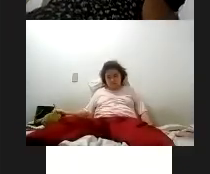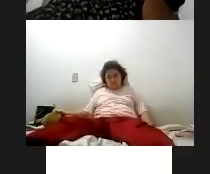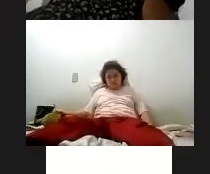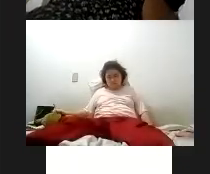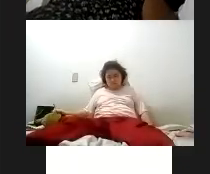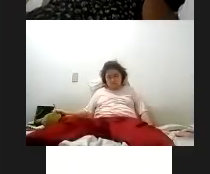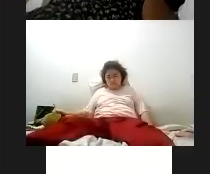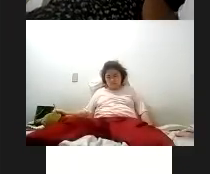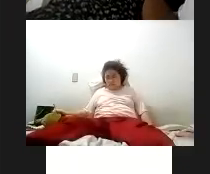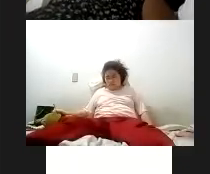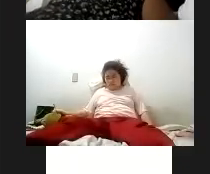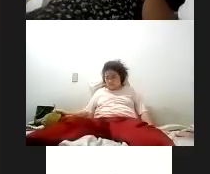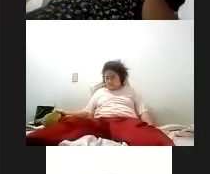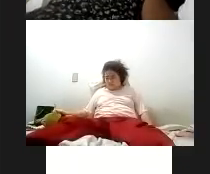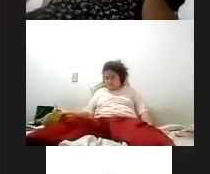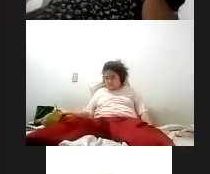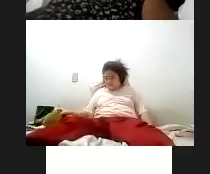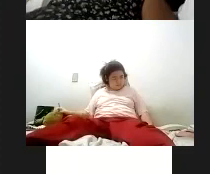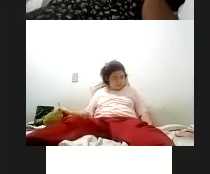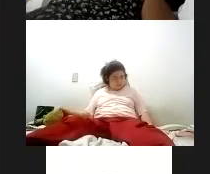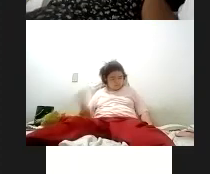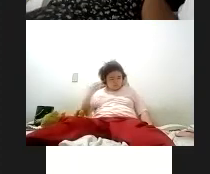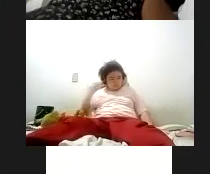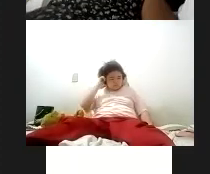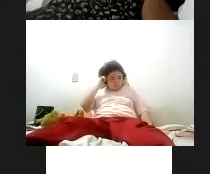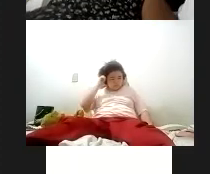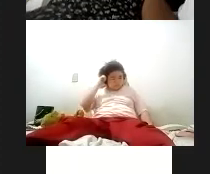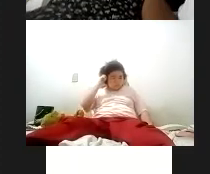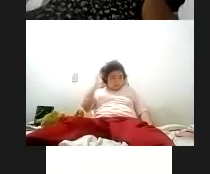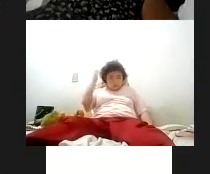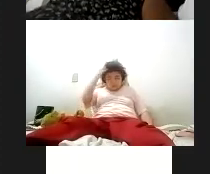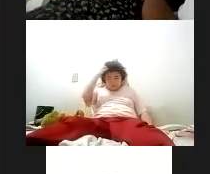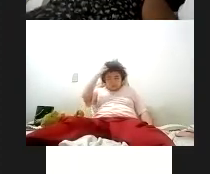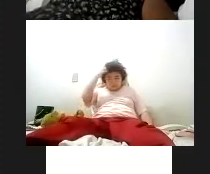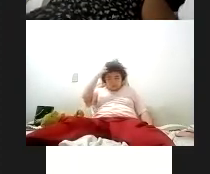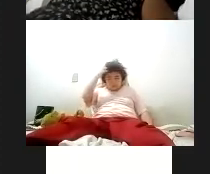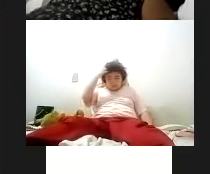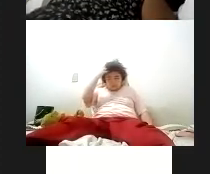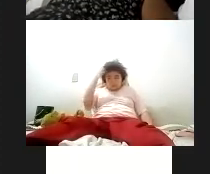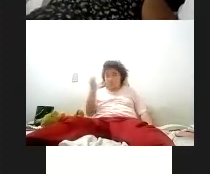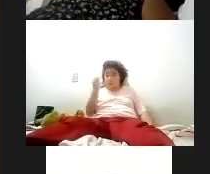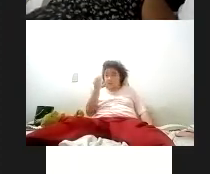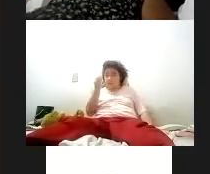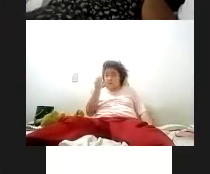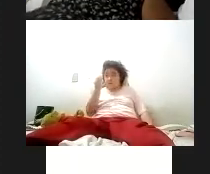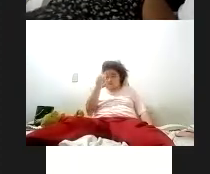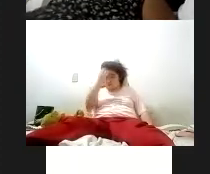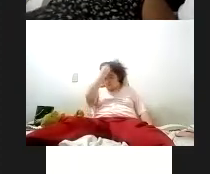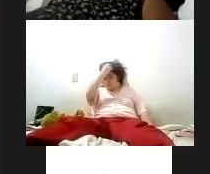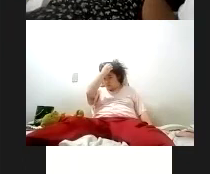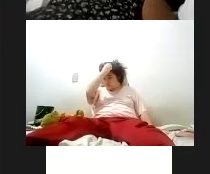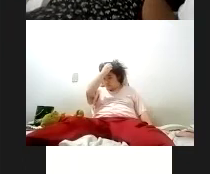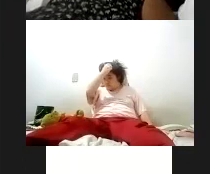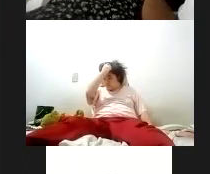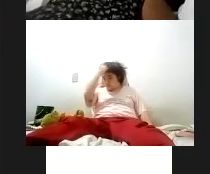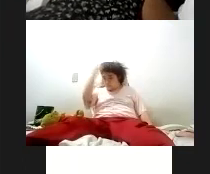amanhã seja diferente, com os nossos filhos, com os nossos pais, com as pessoas que estão presentes conosco. E